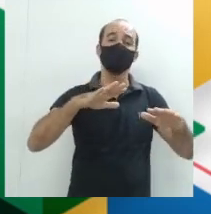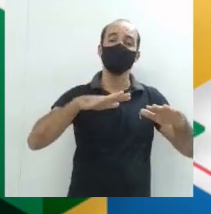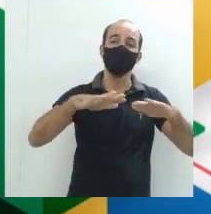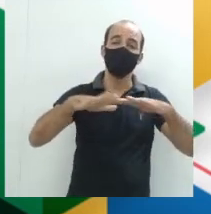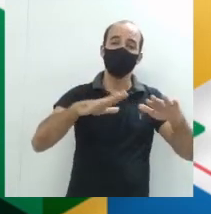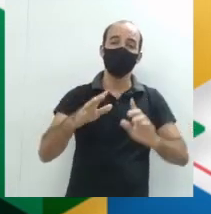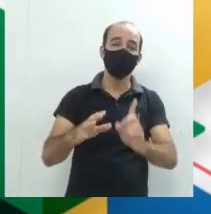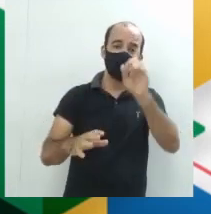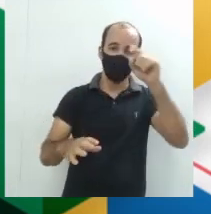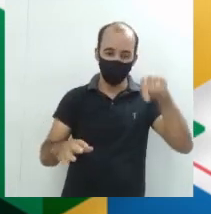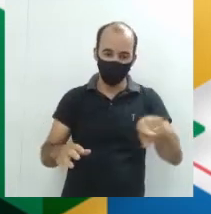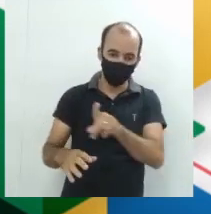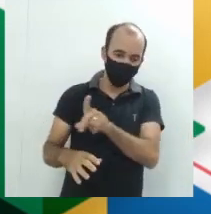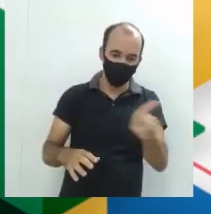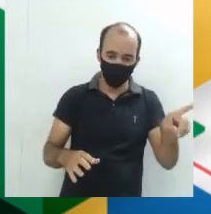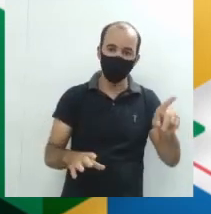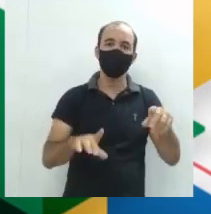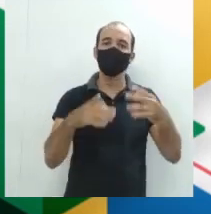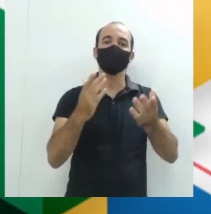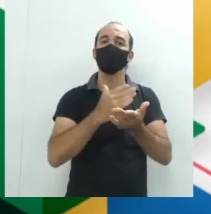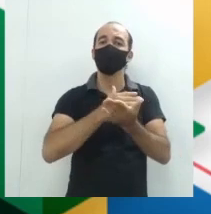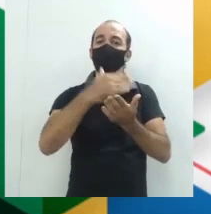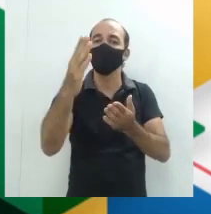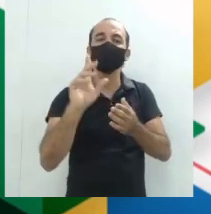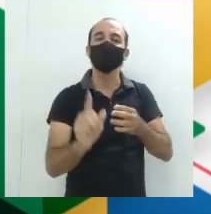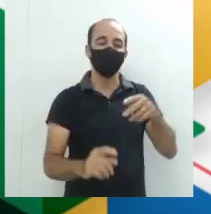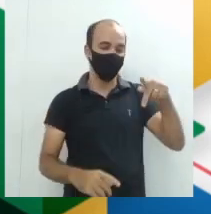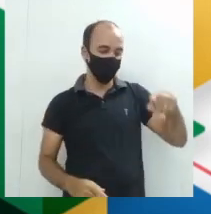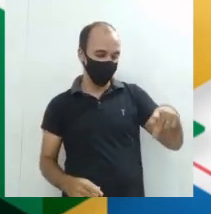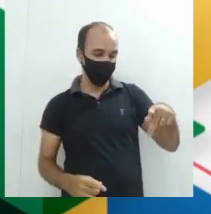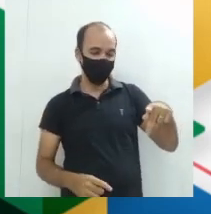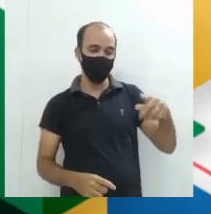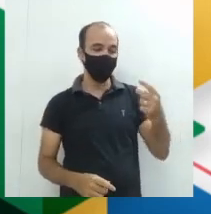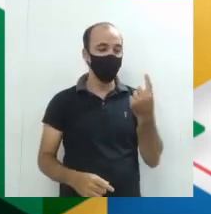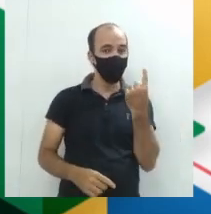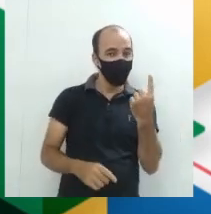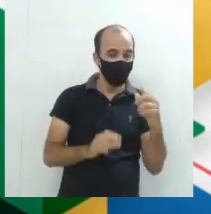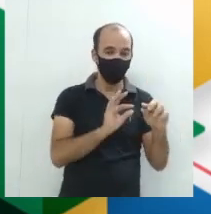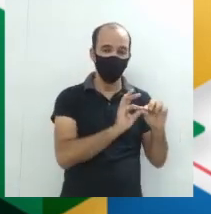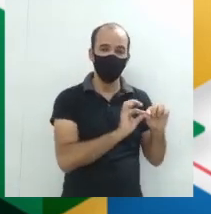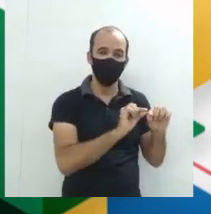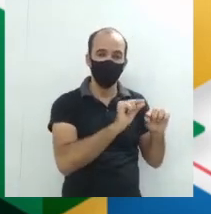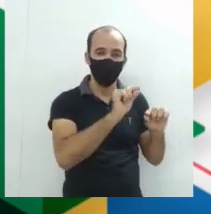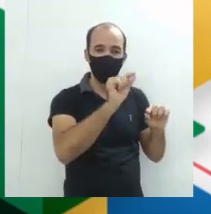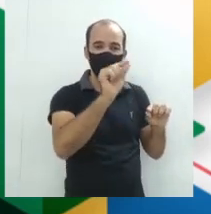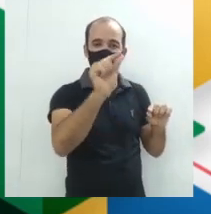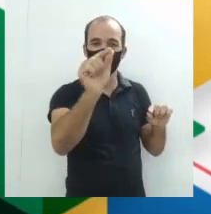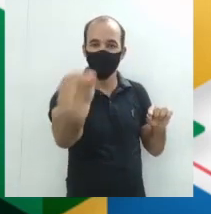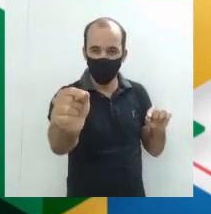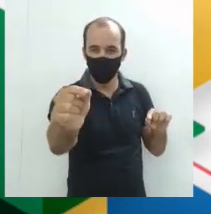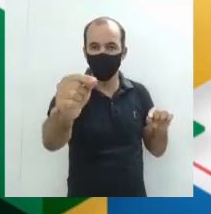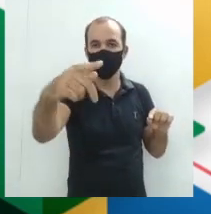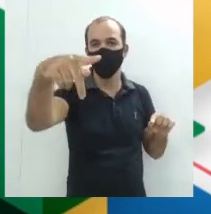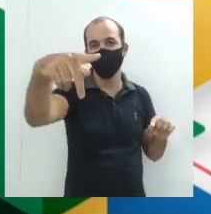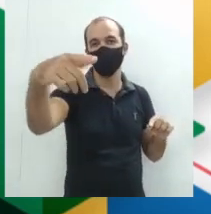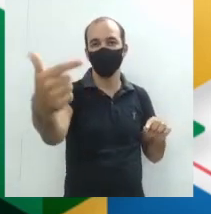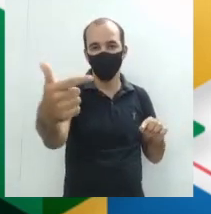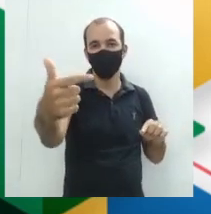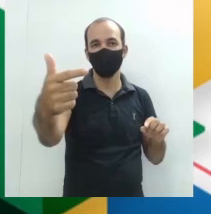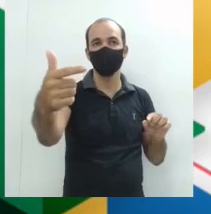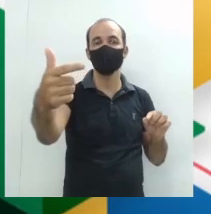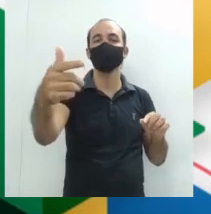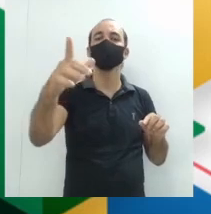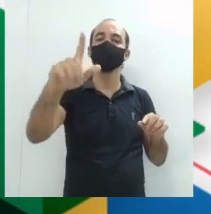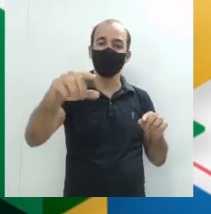ponto P1 e aponta o sentido para o ponto P2. É a menor distância